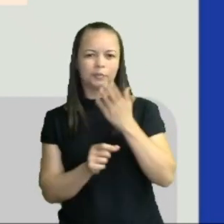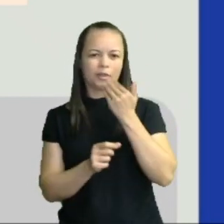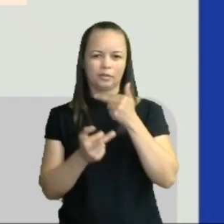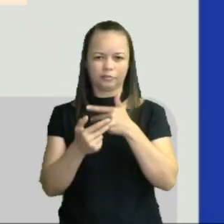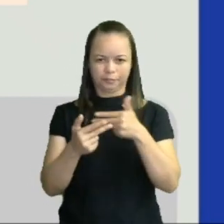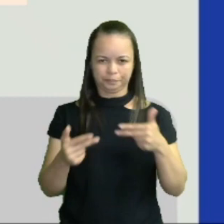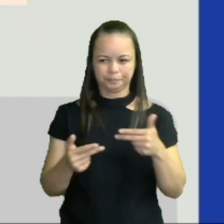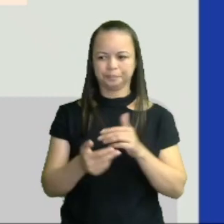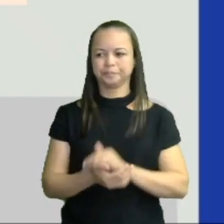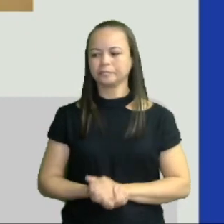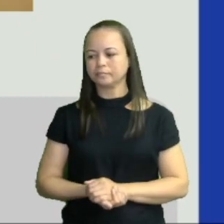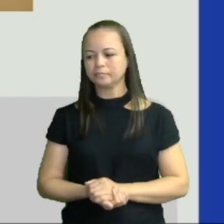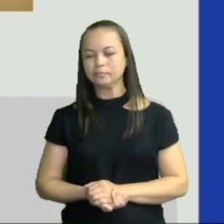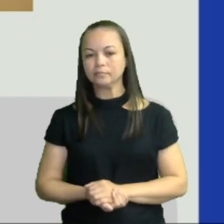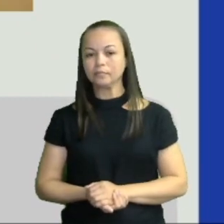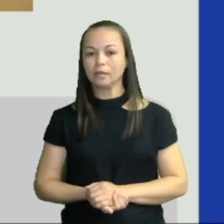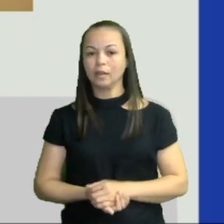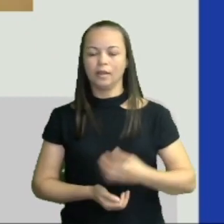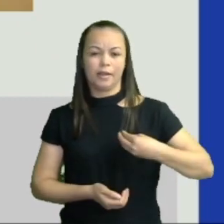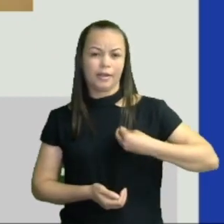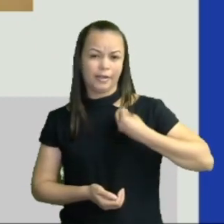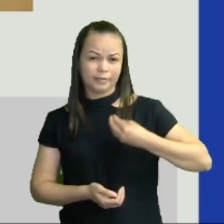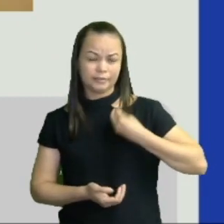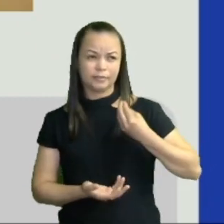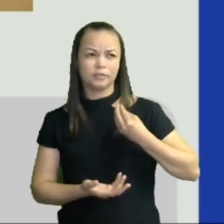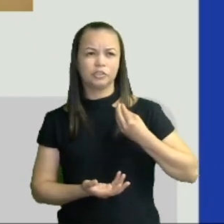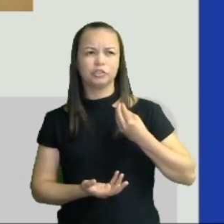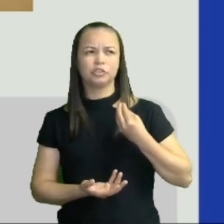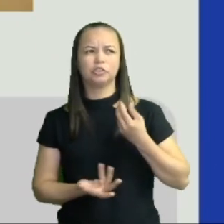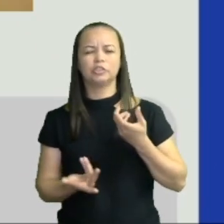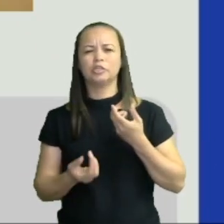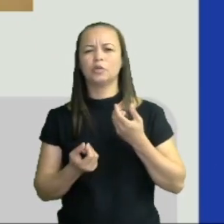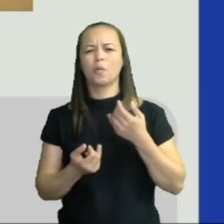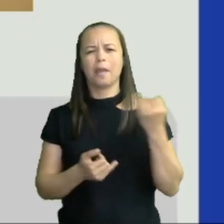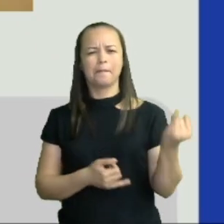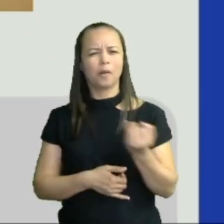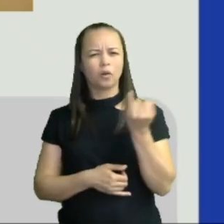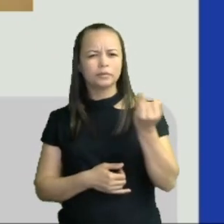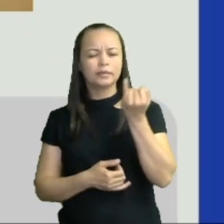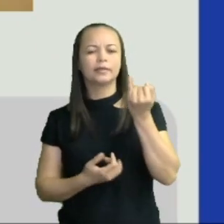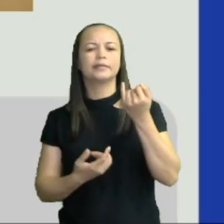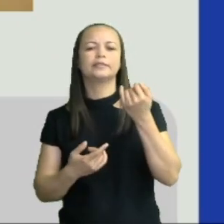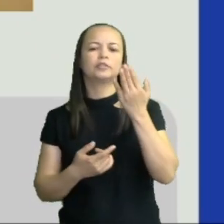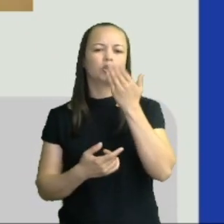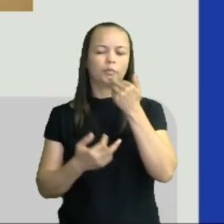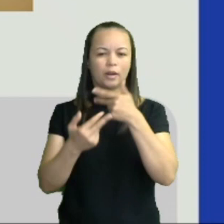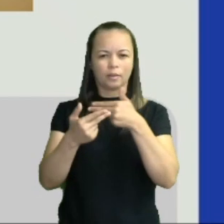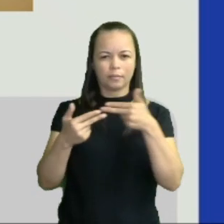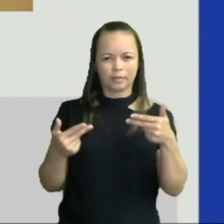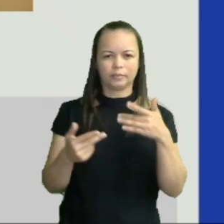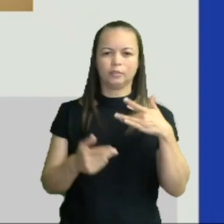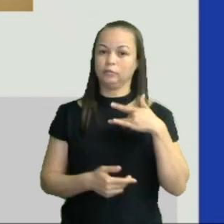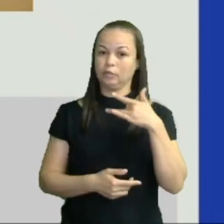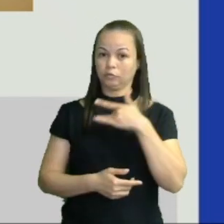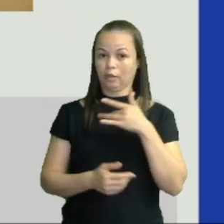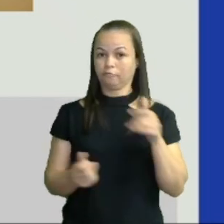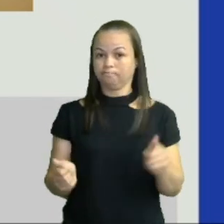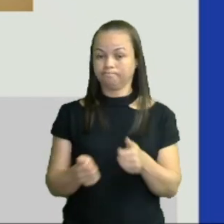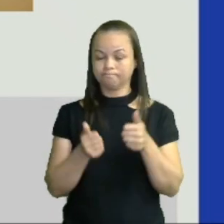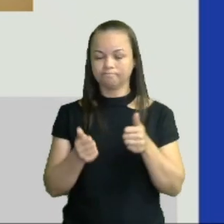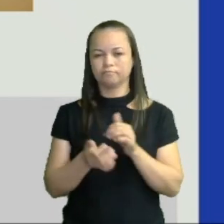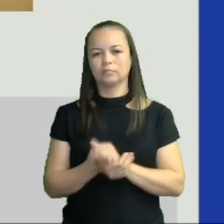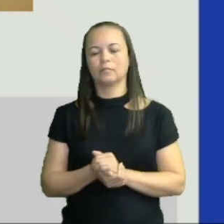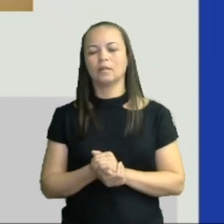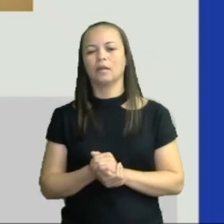alimentos. Existem, tá, gente, uma questão muito importante sobre a alimentação saudável, tá? O que